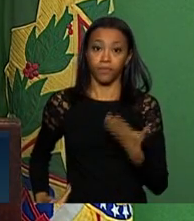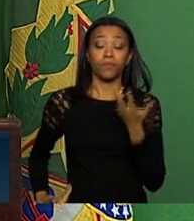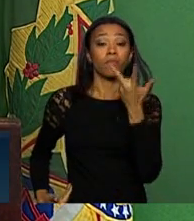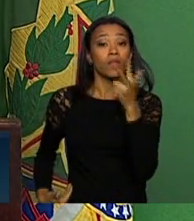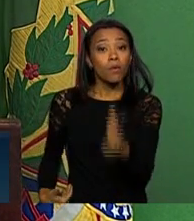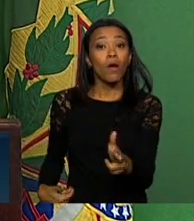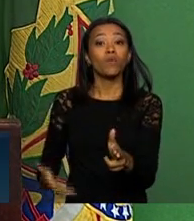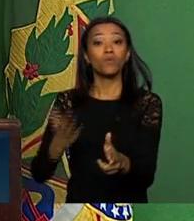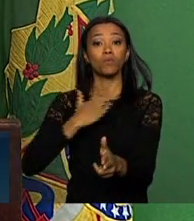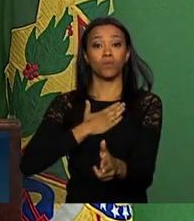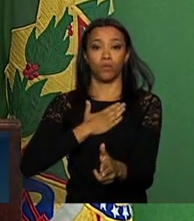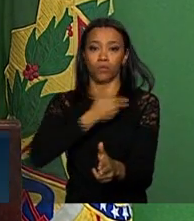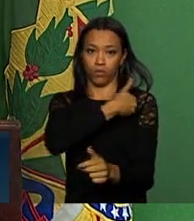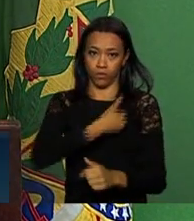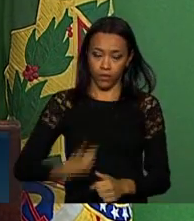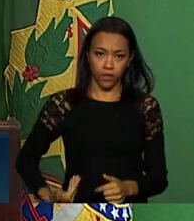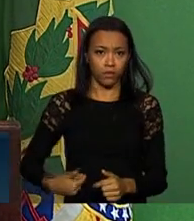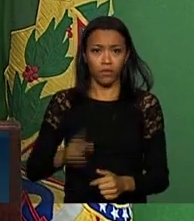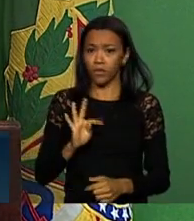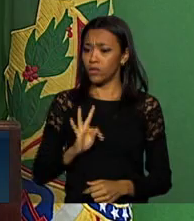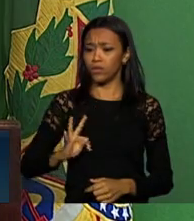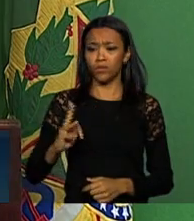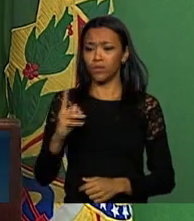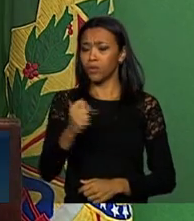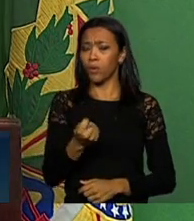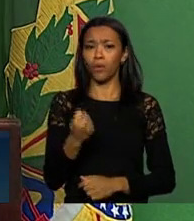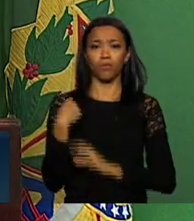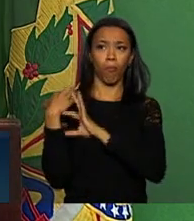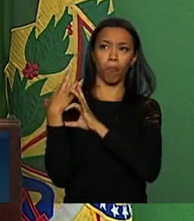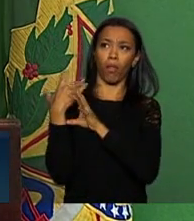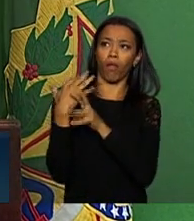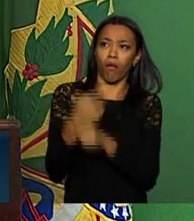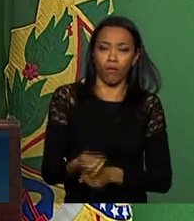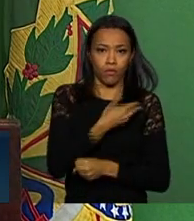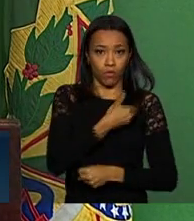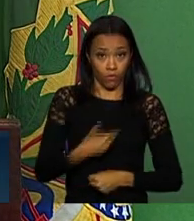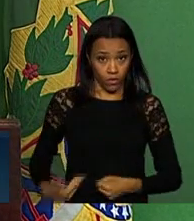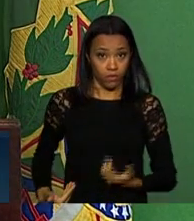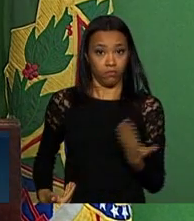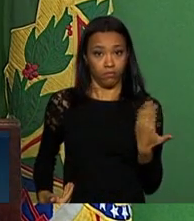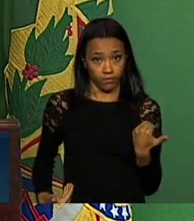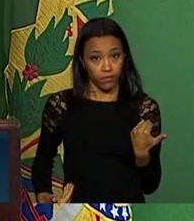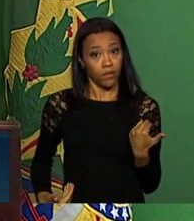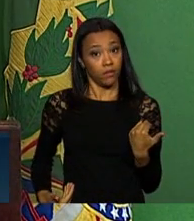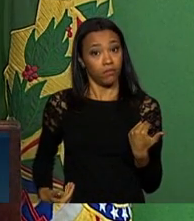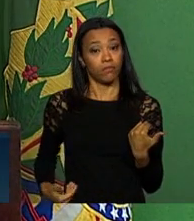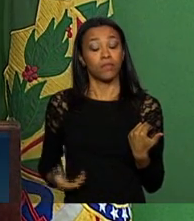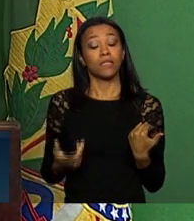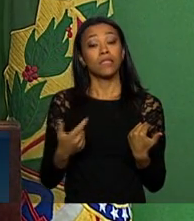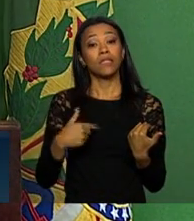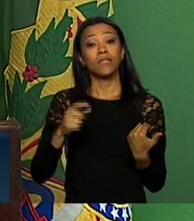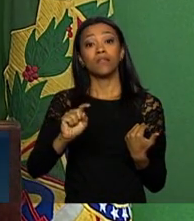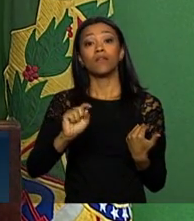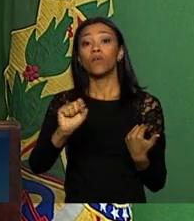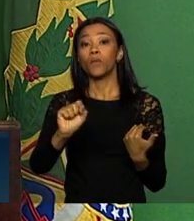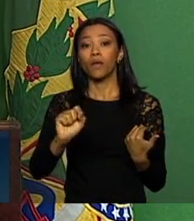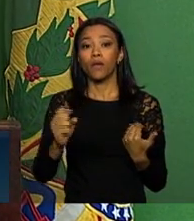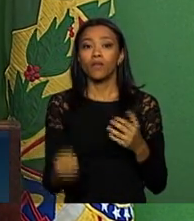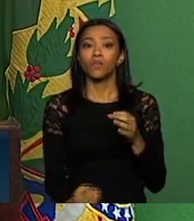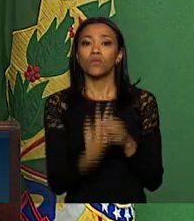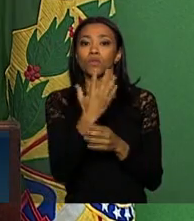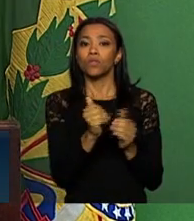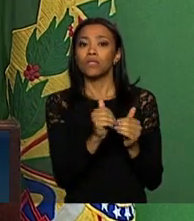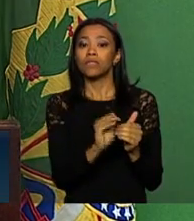o caso do meu governo e de todos os governos que surgiram depois do processo